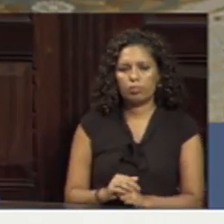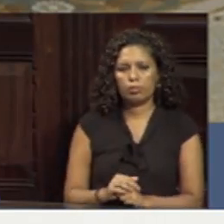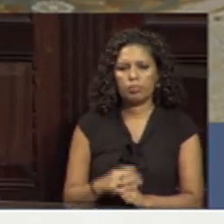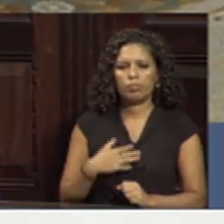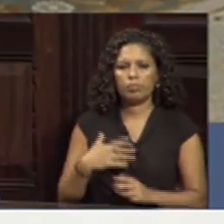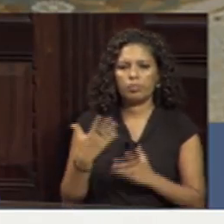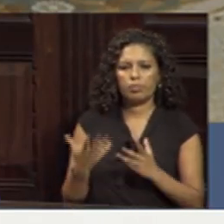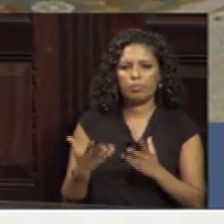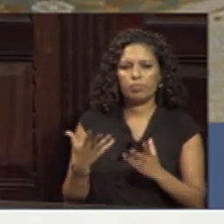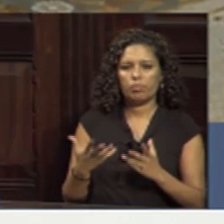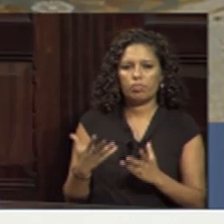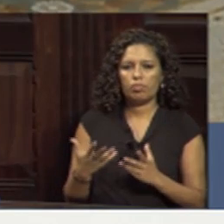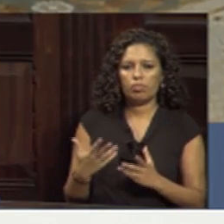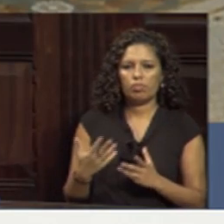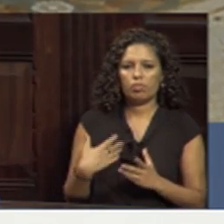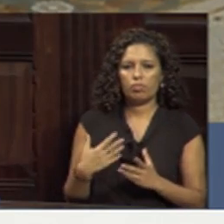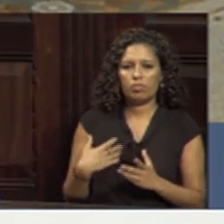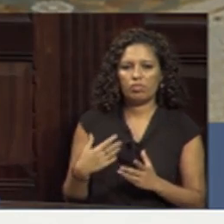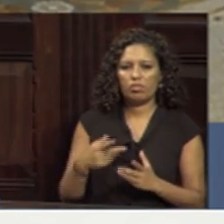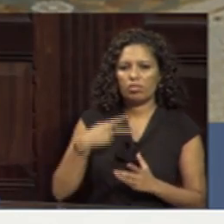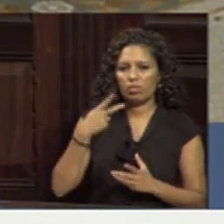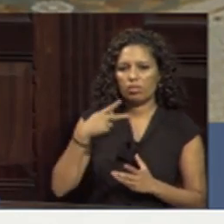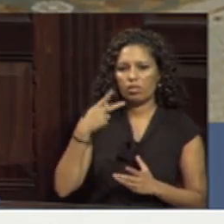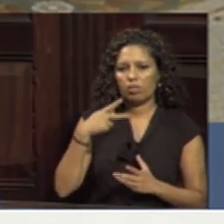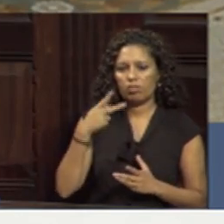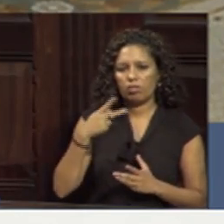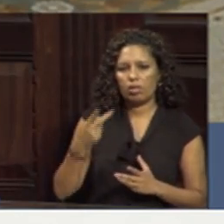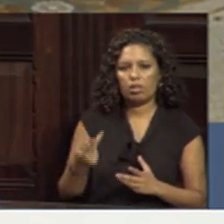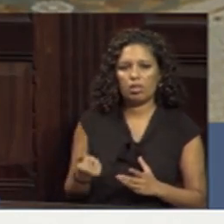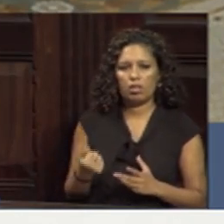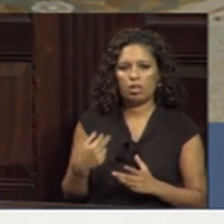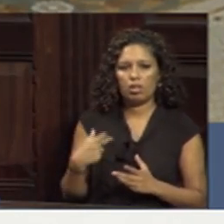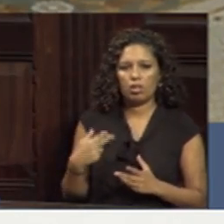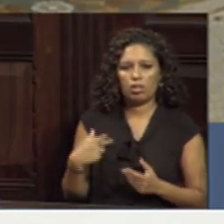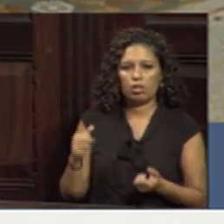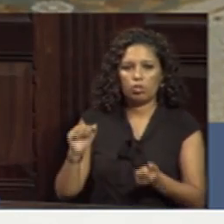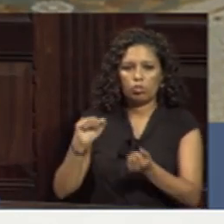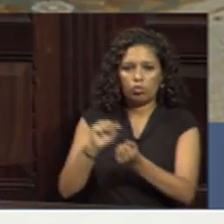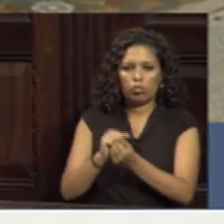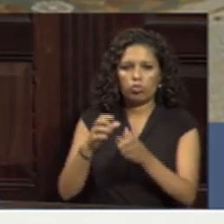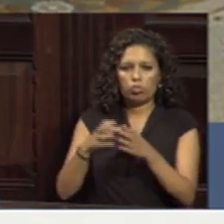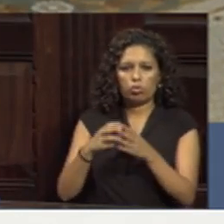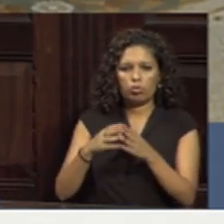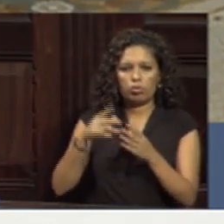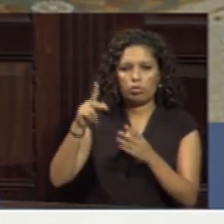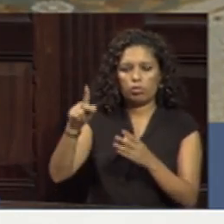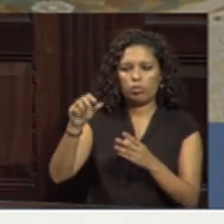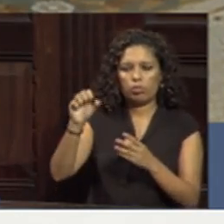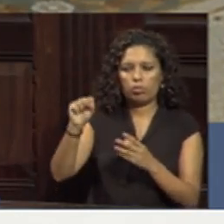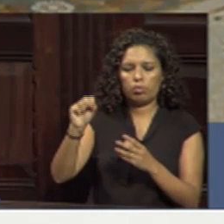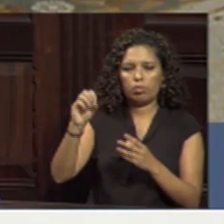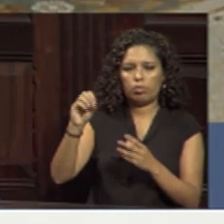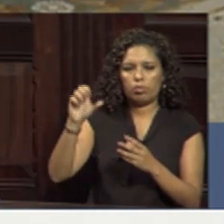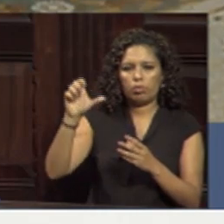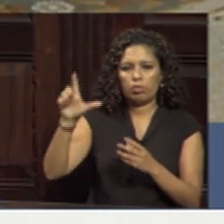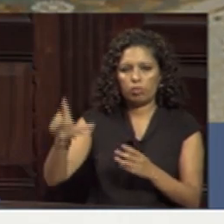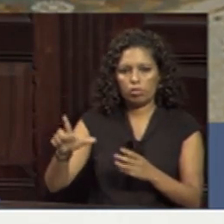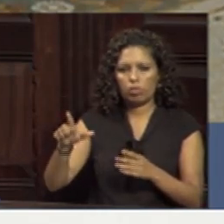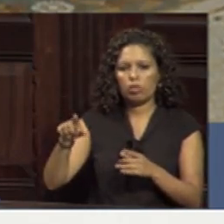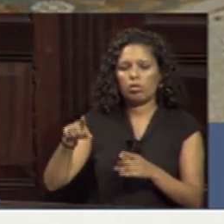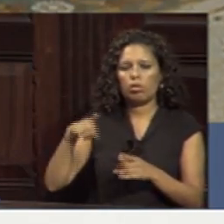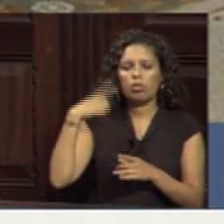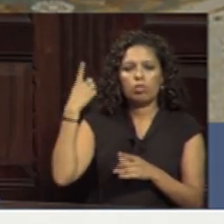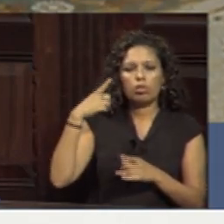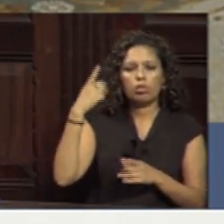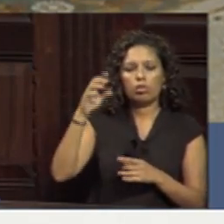eu quero me solidarizar com a bancada do PSOL, o deputado Eliomar, que está aqui até o final,